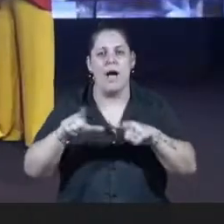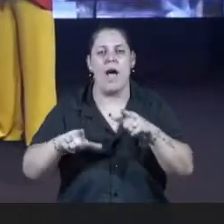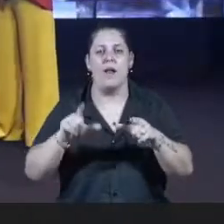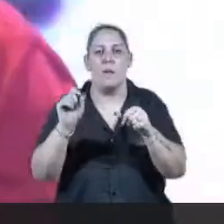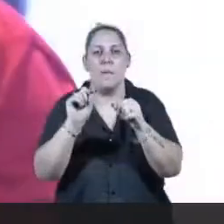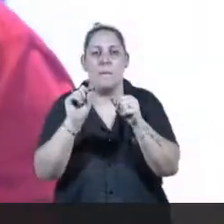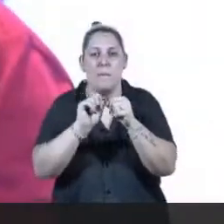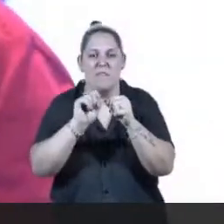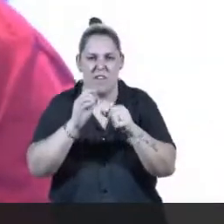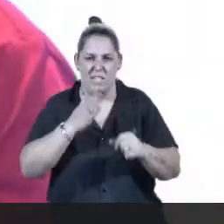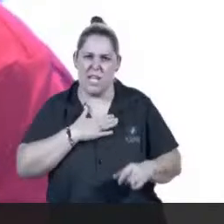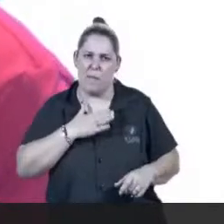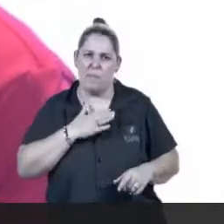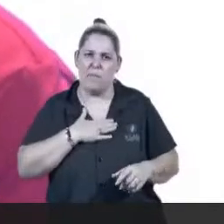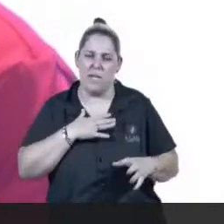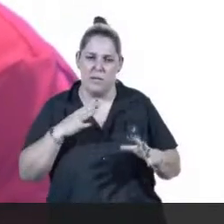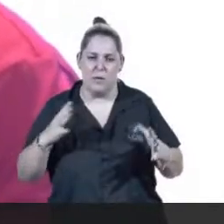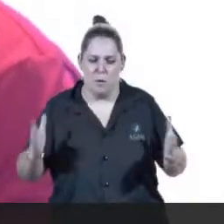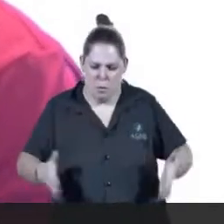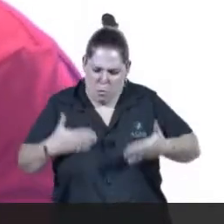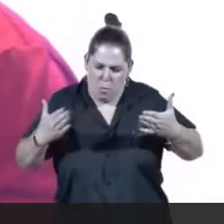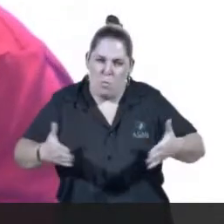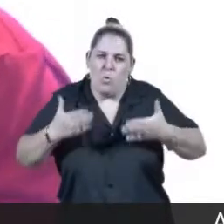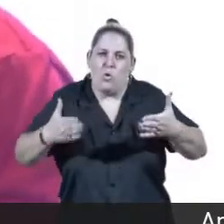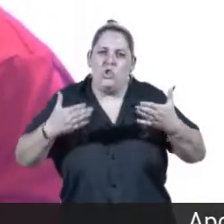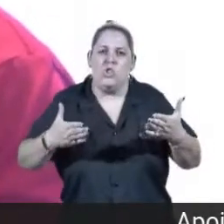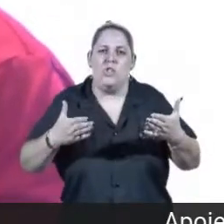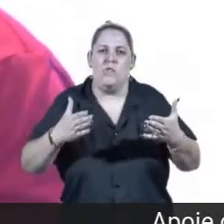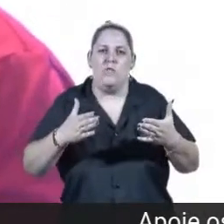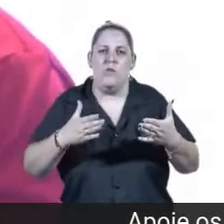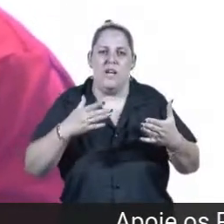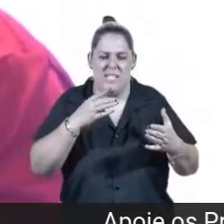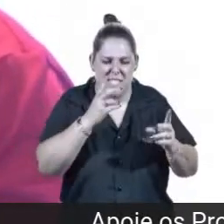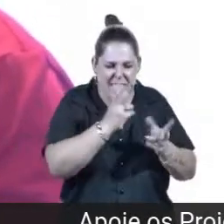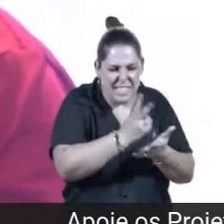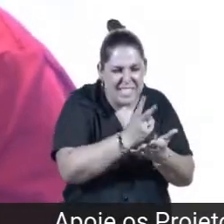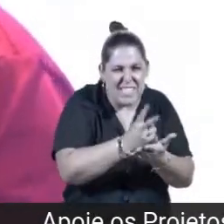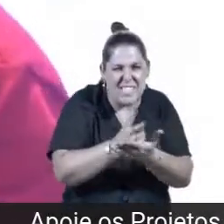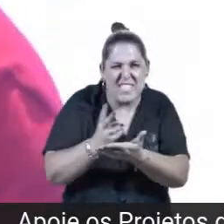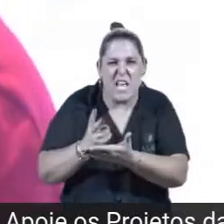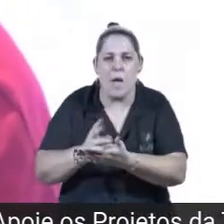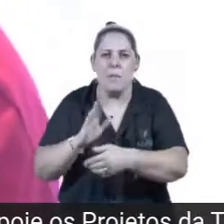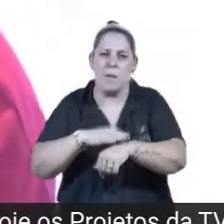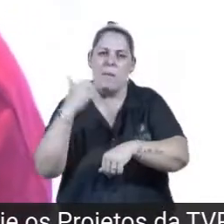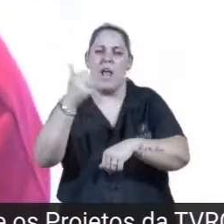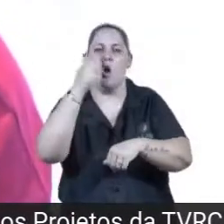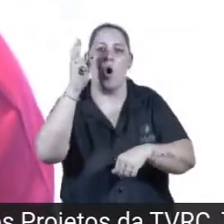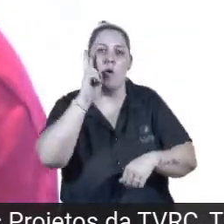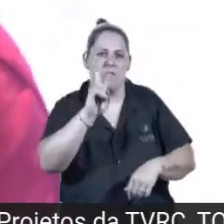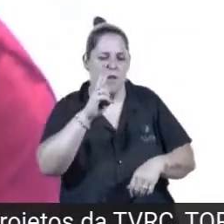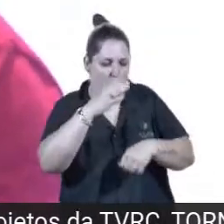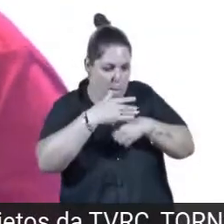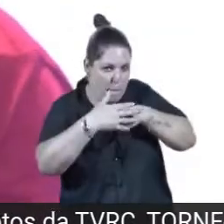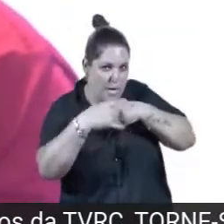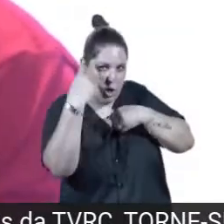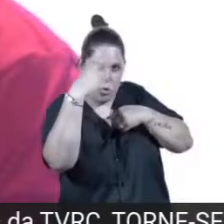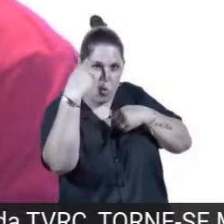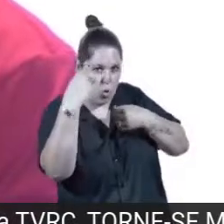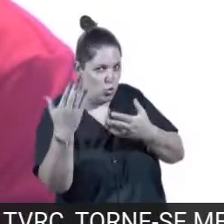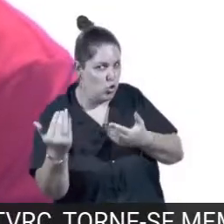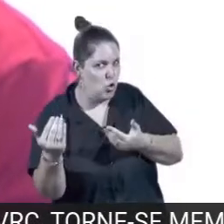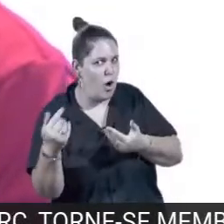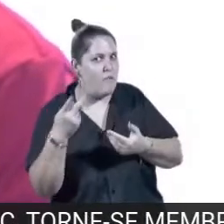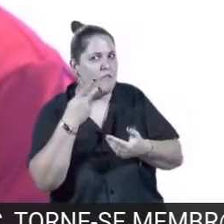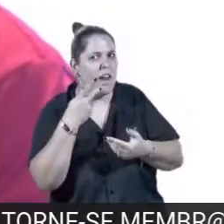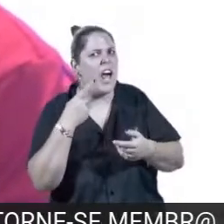faz... que me motiva a cada vez estar mais no Partido dos Trabalhadores. É ver o brilho nos olhos desses jovens e